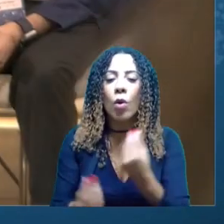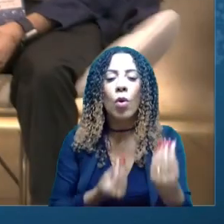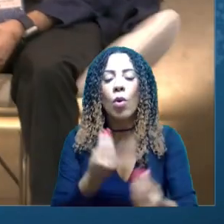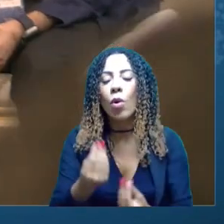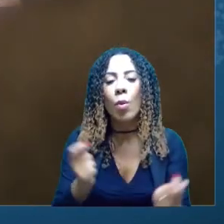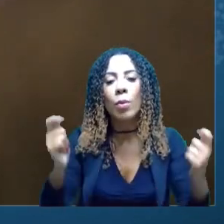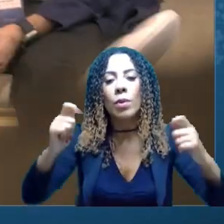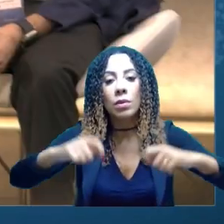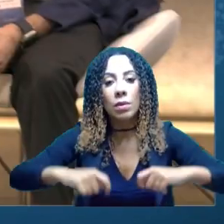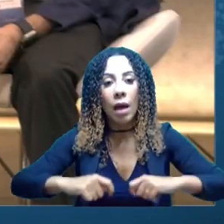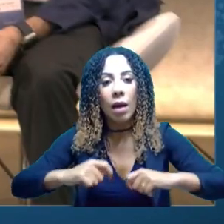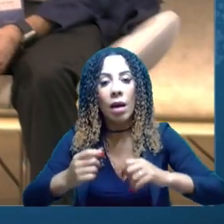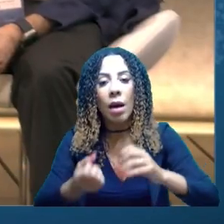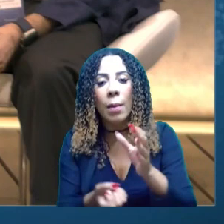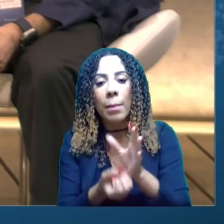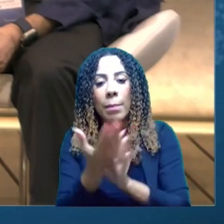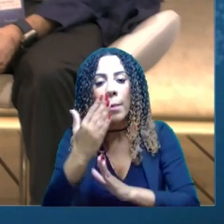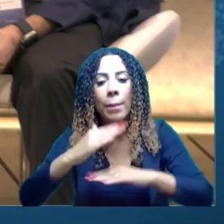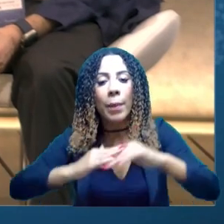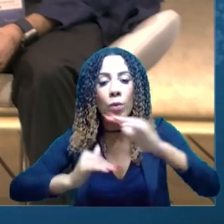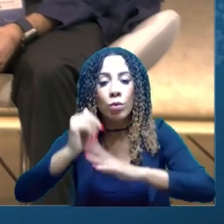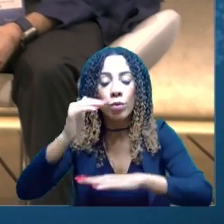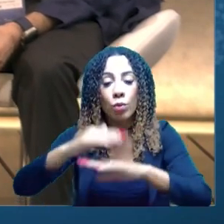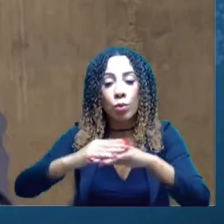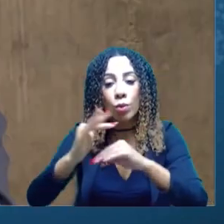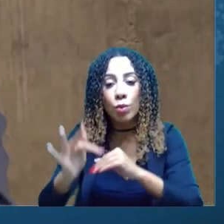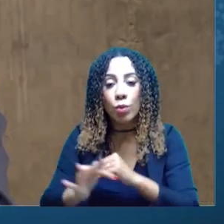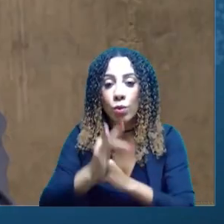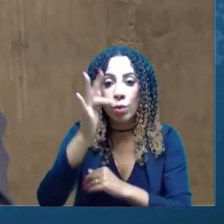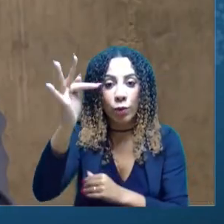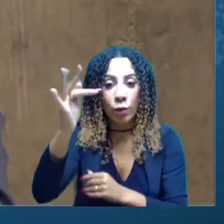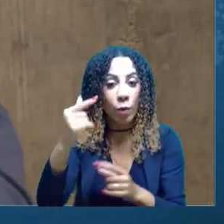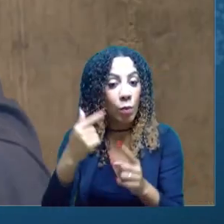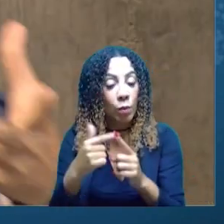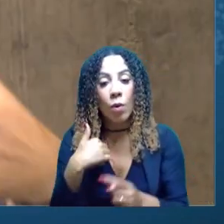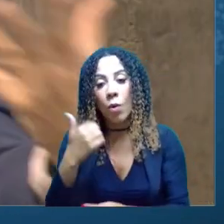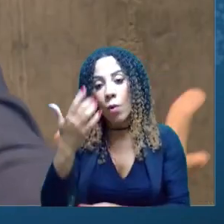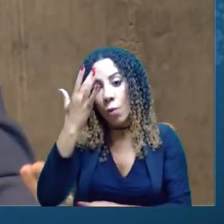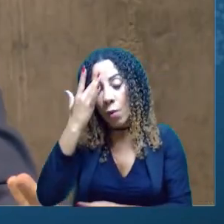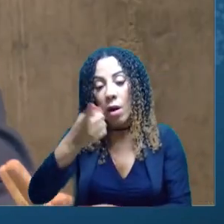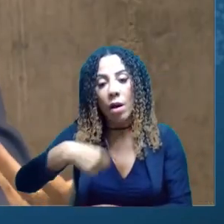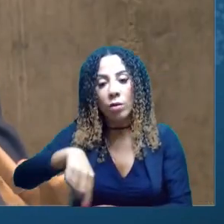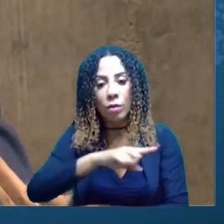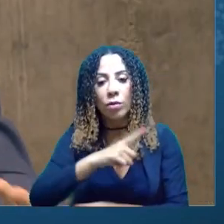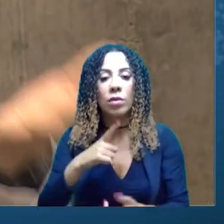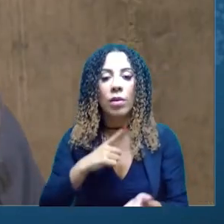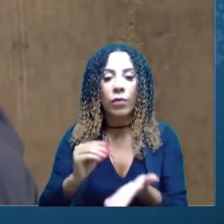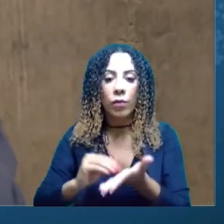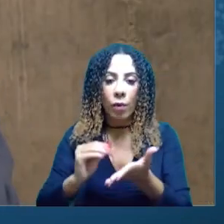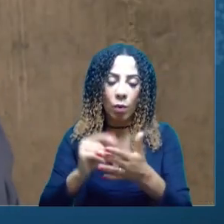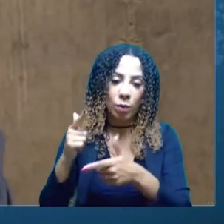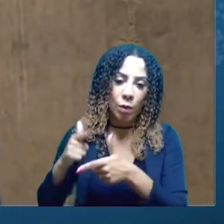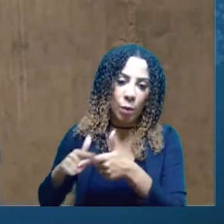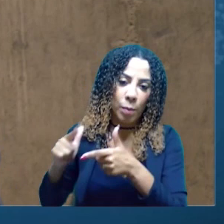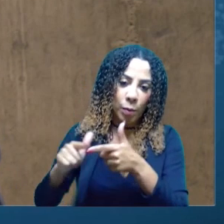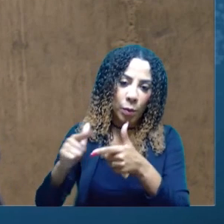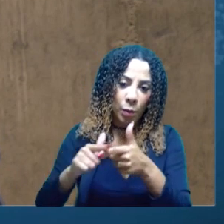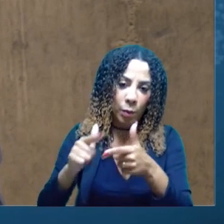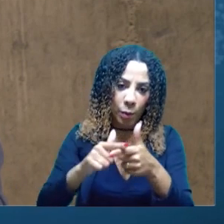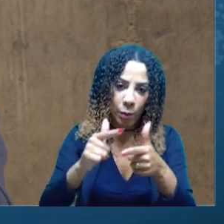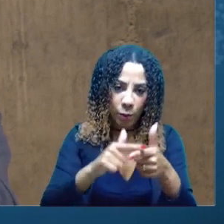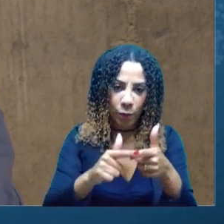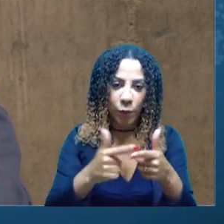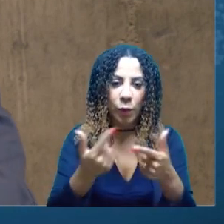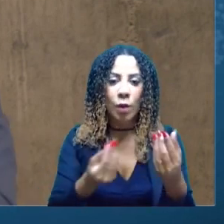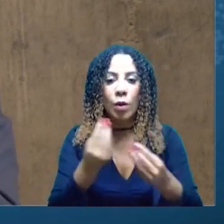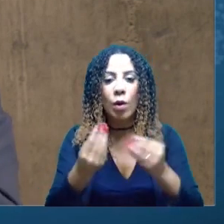construir isso no futuro? Porque eu acho que nós ainda temos alguns problemas no escalamento